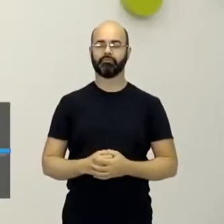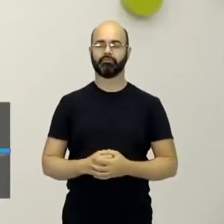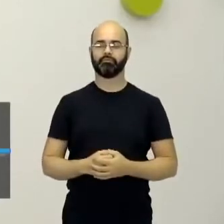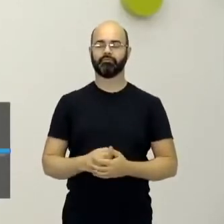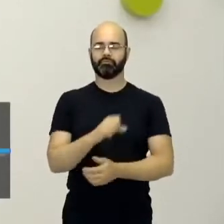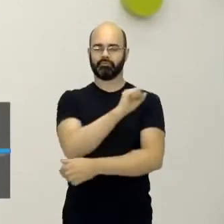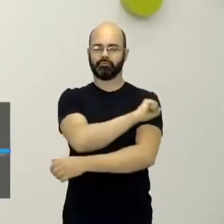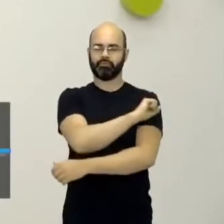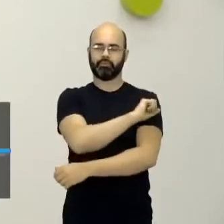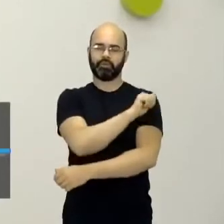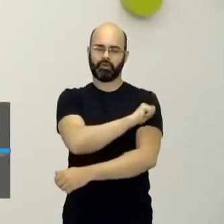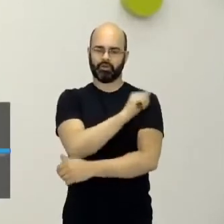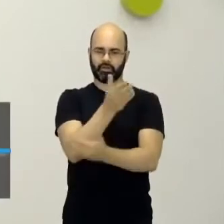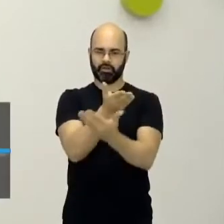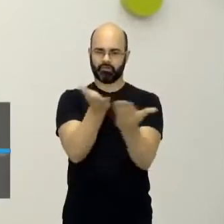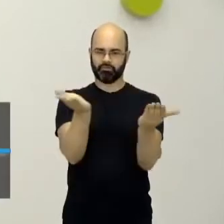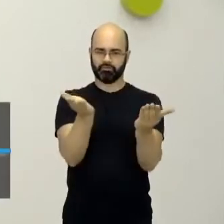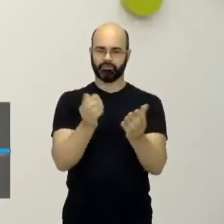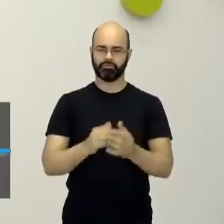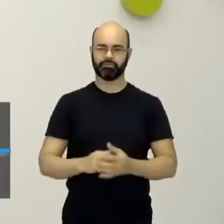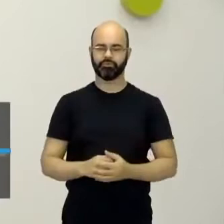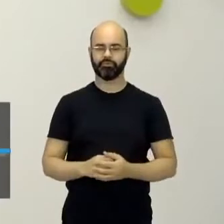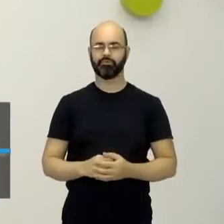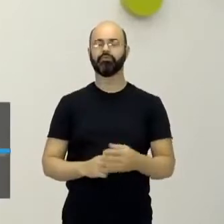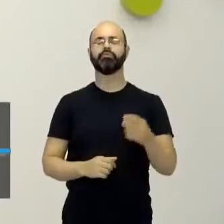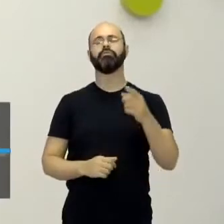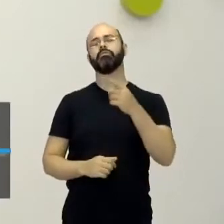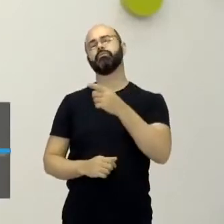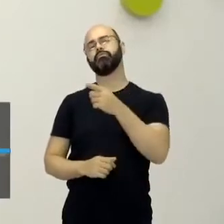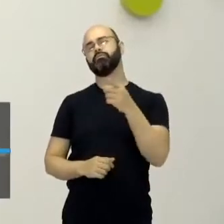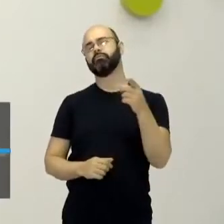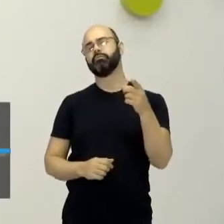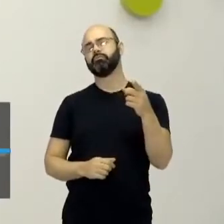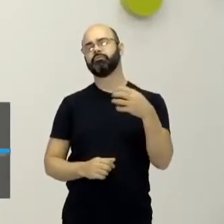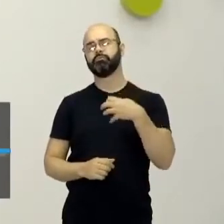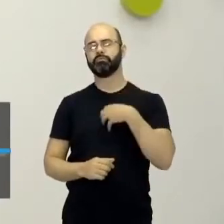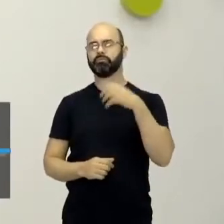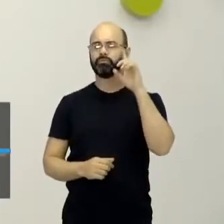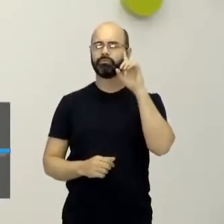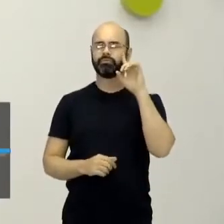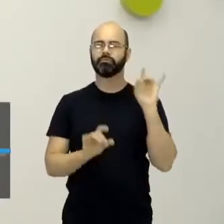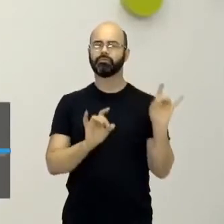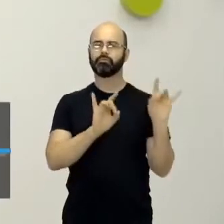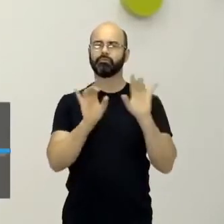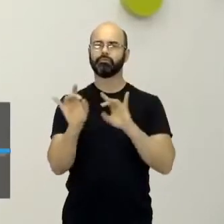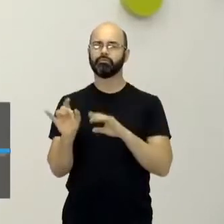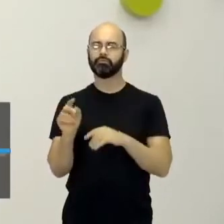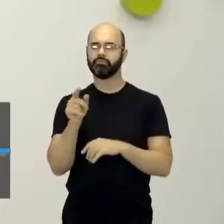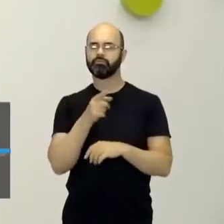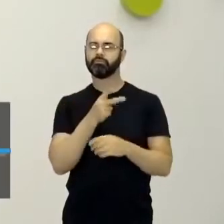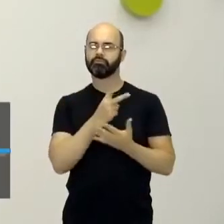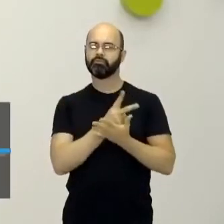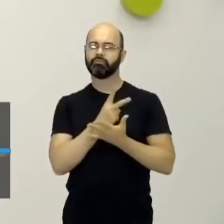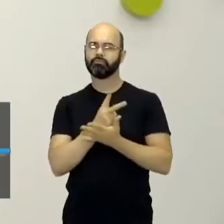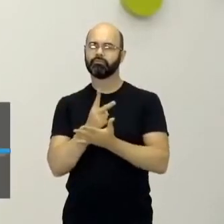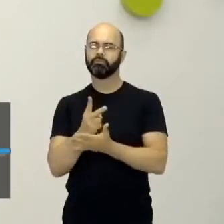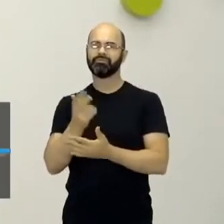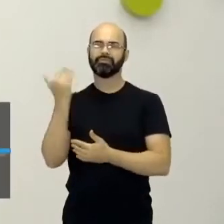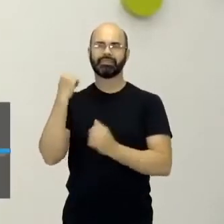ano, aluno, no seu dia a dia, você percebe uma permanência das formas